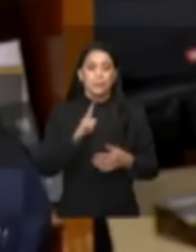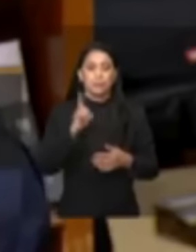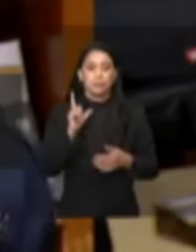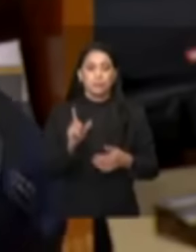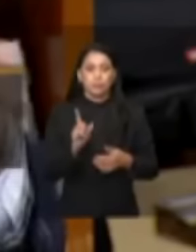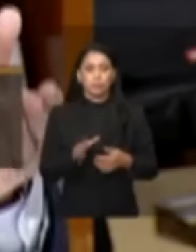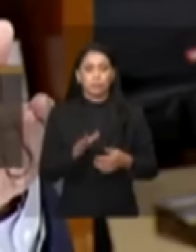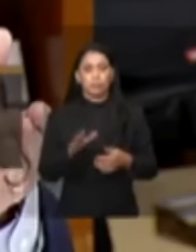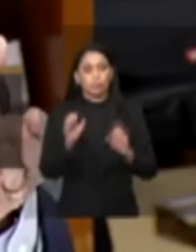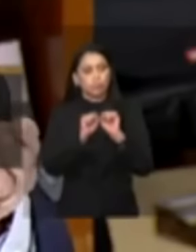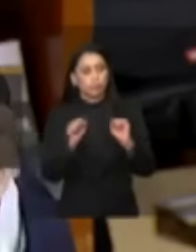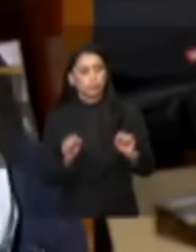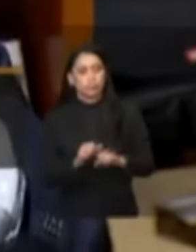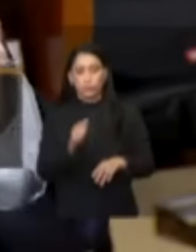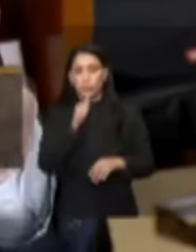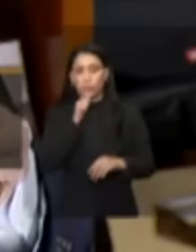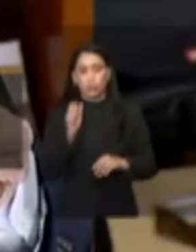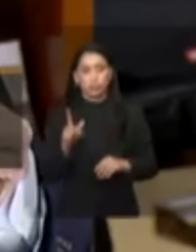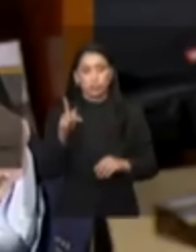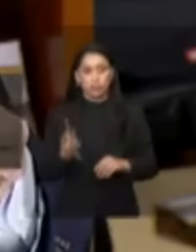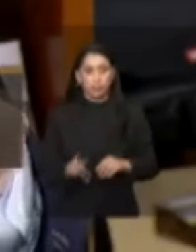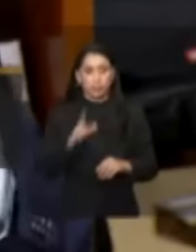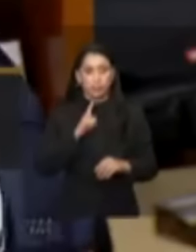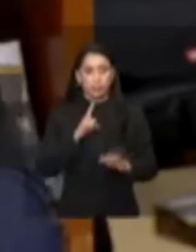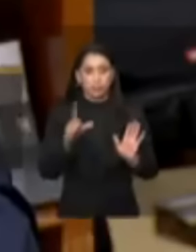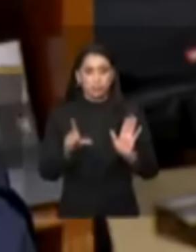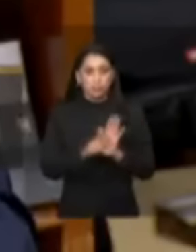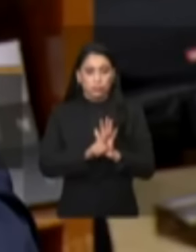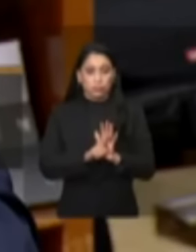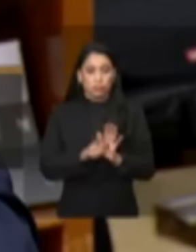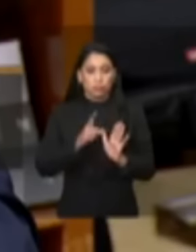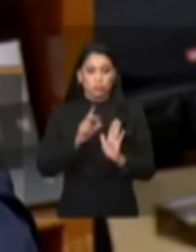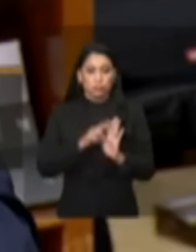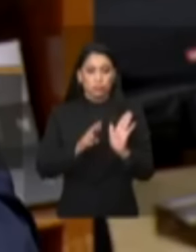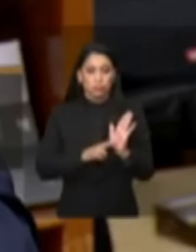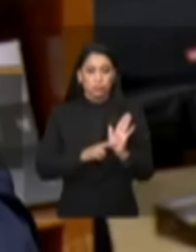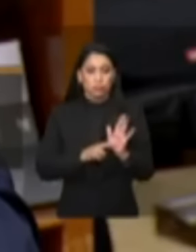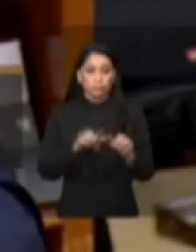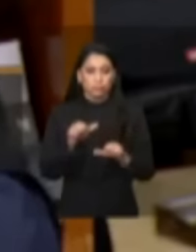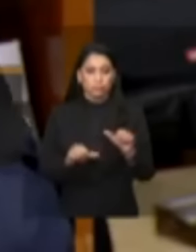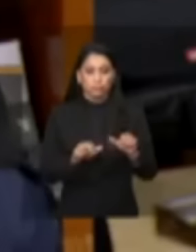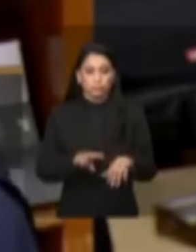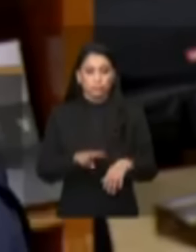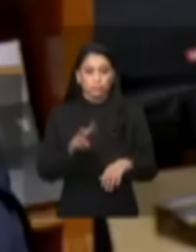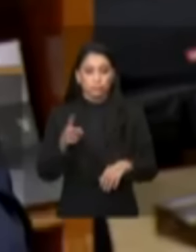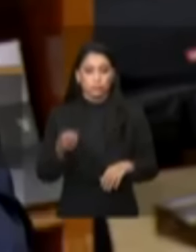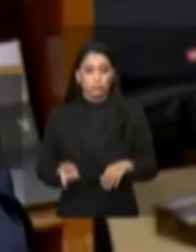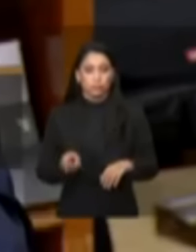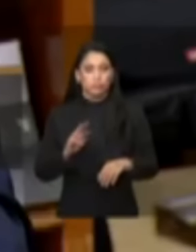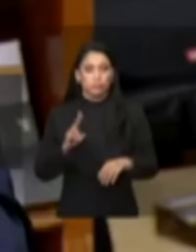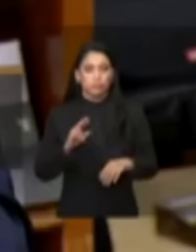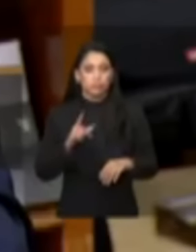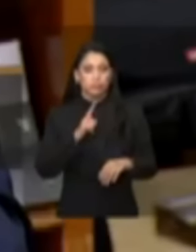estava no sistema ainda não aposentado quando da vigência desta lei se aplica a regra de transição e ali não tinha nenhuma